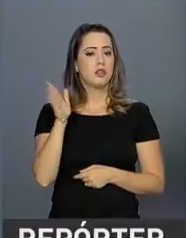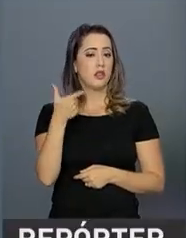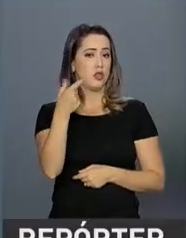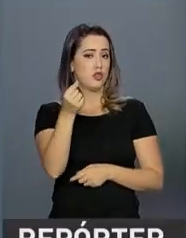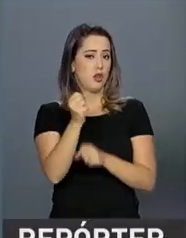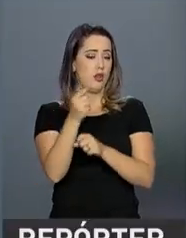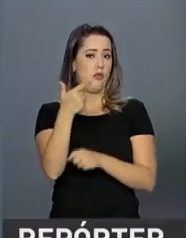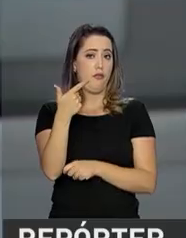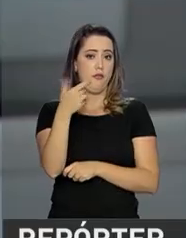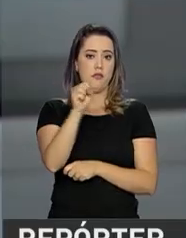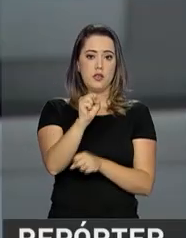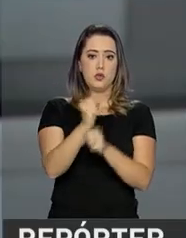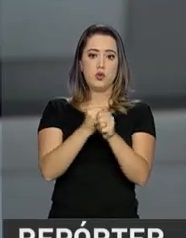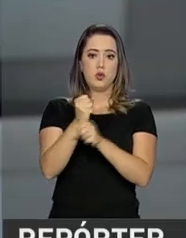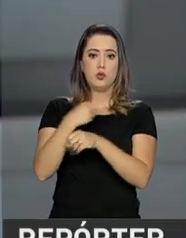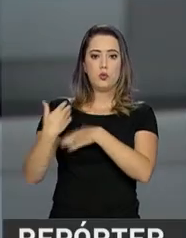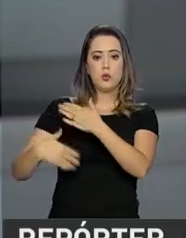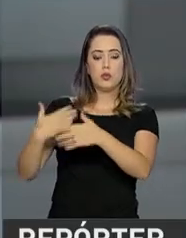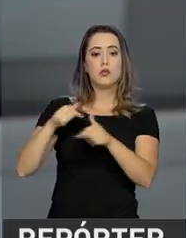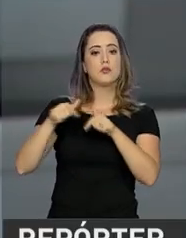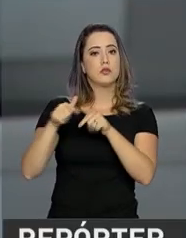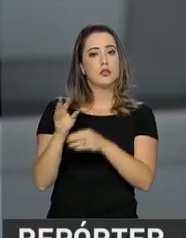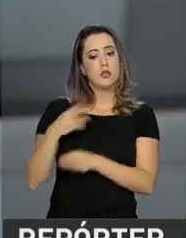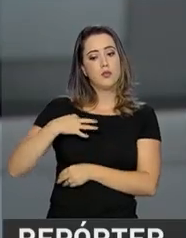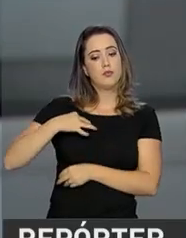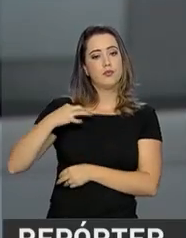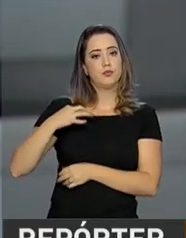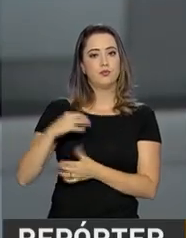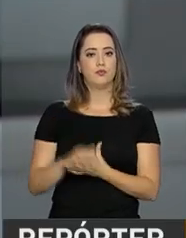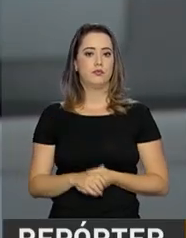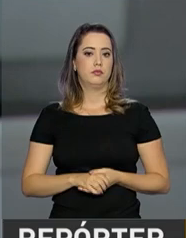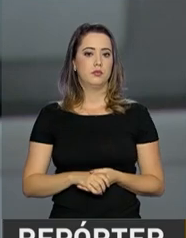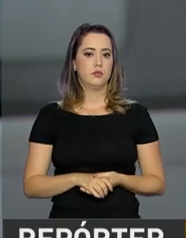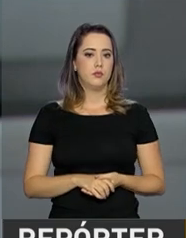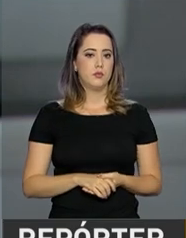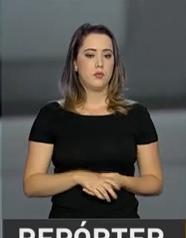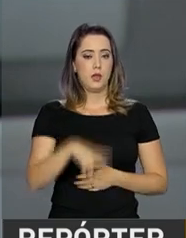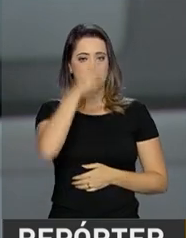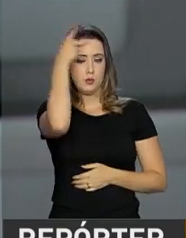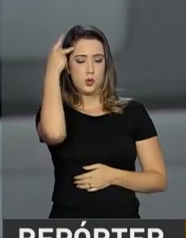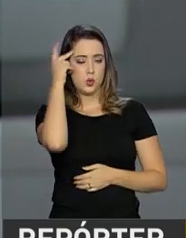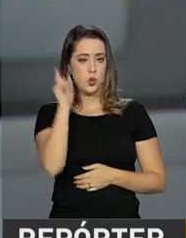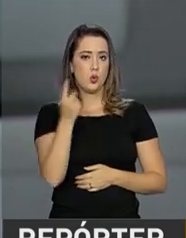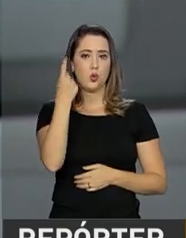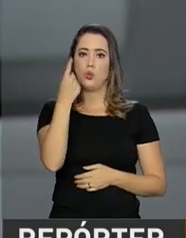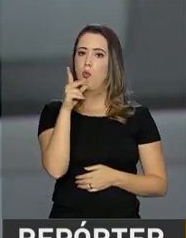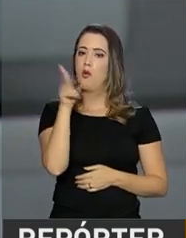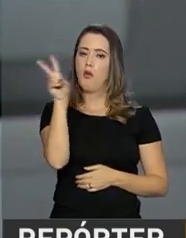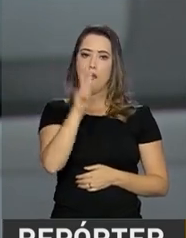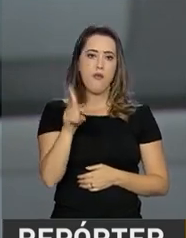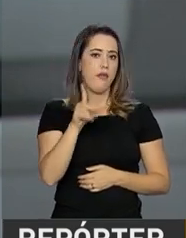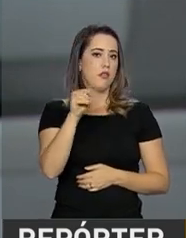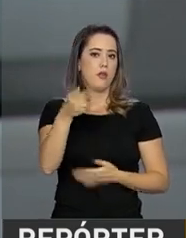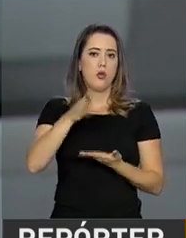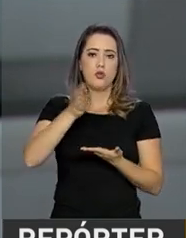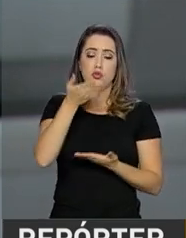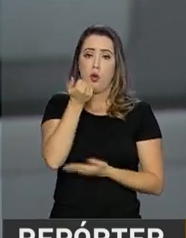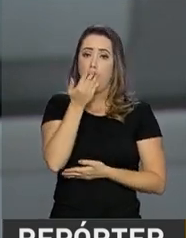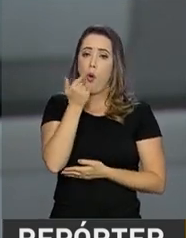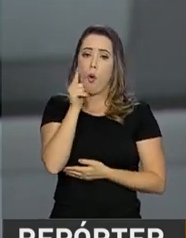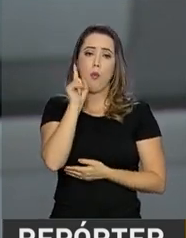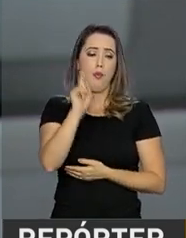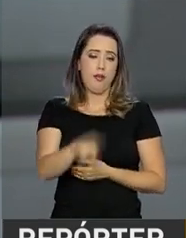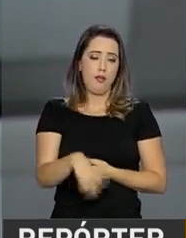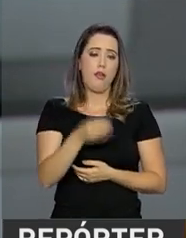28 anos muitos aqui recebem essa essa comida uma vez porque né então é